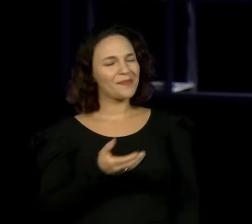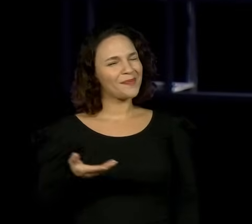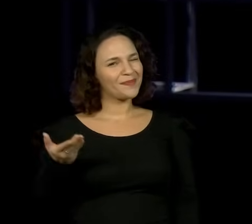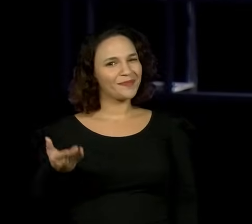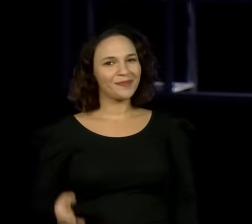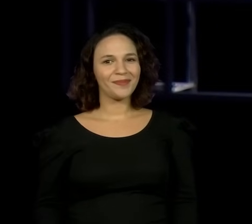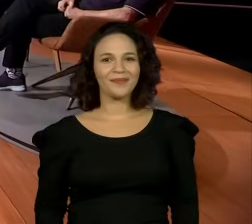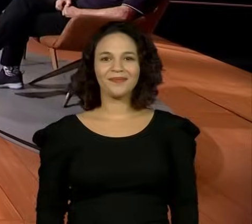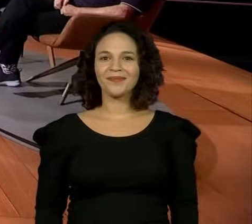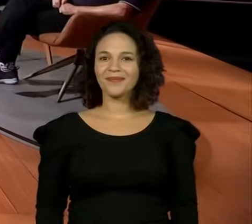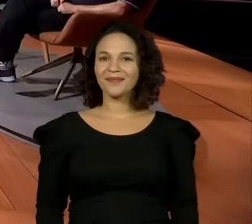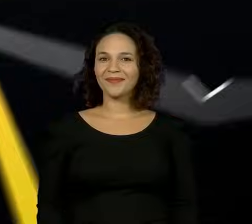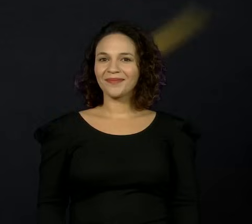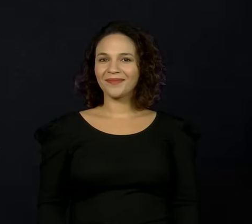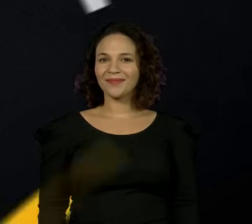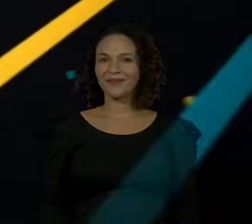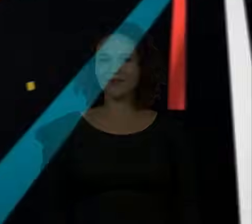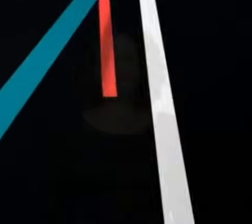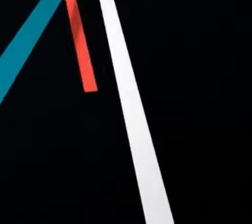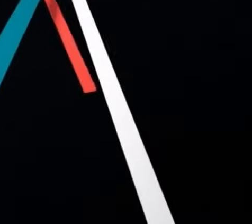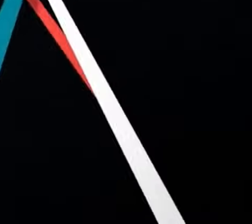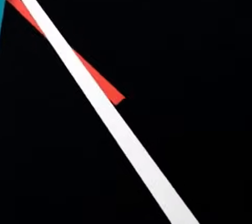Lagoa.